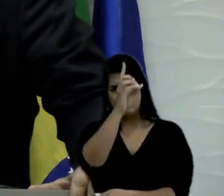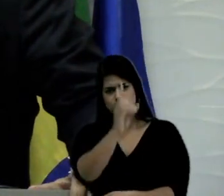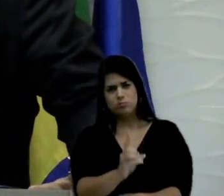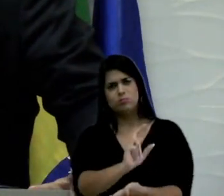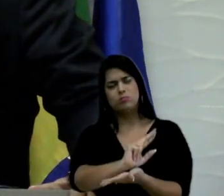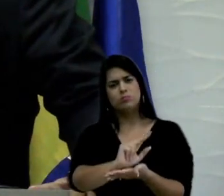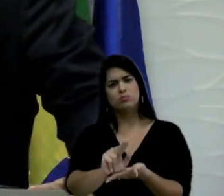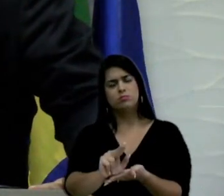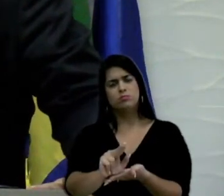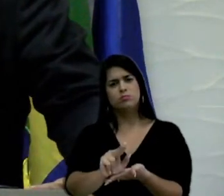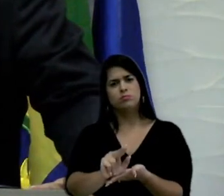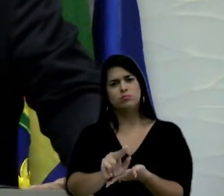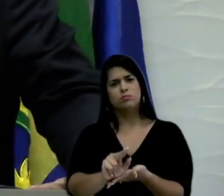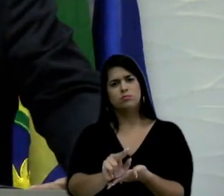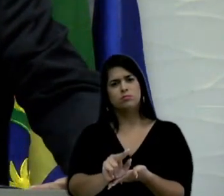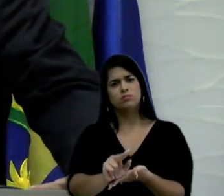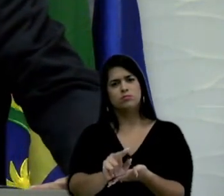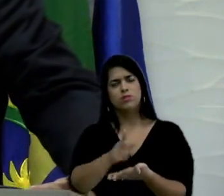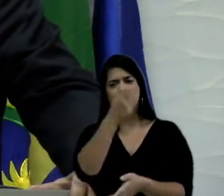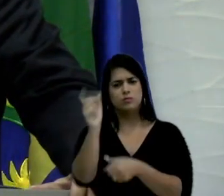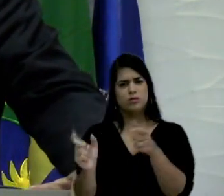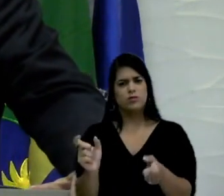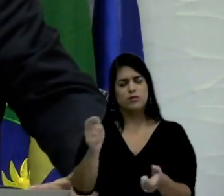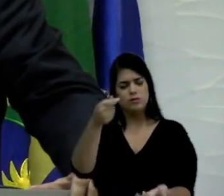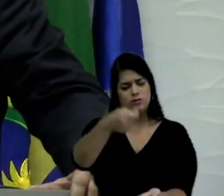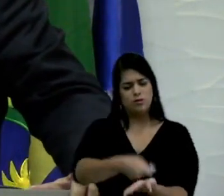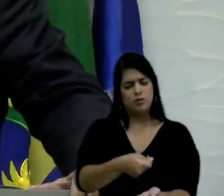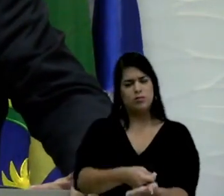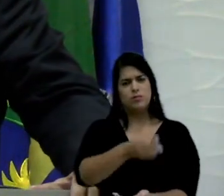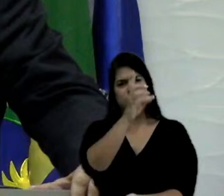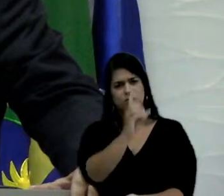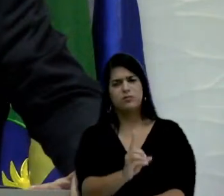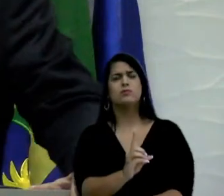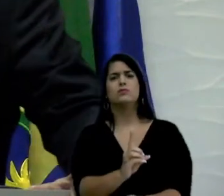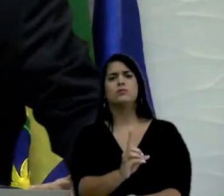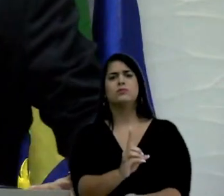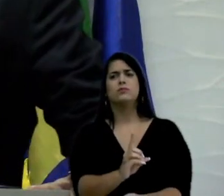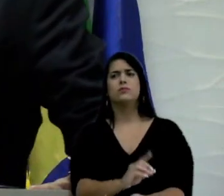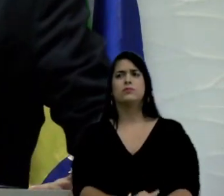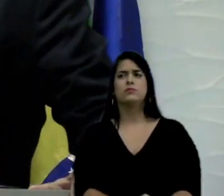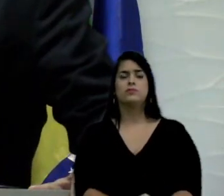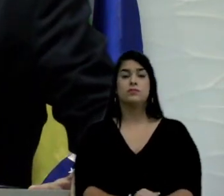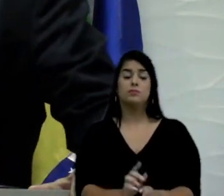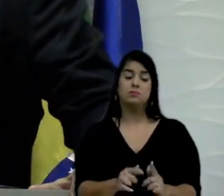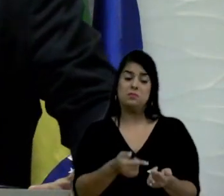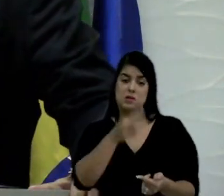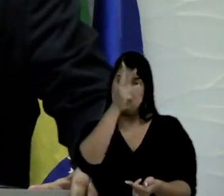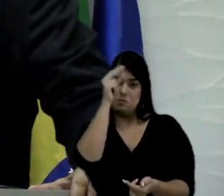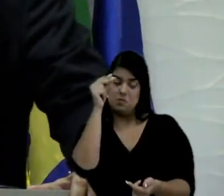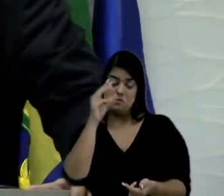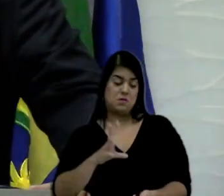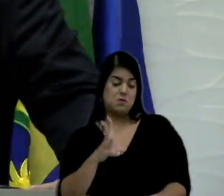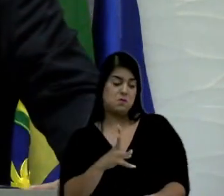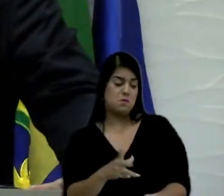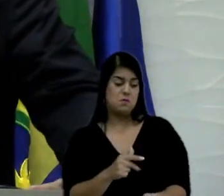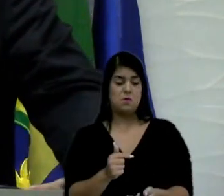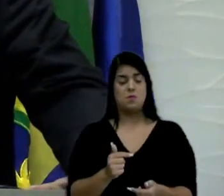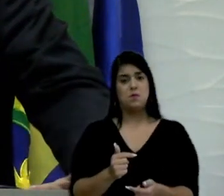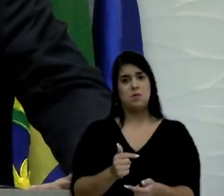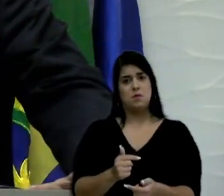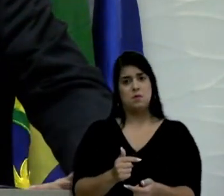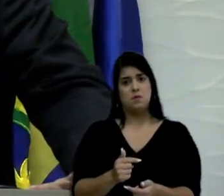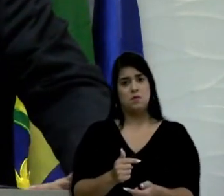direitos eles estavam reivindicando seus direitos e ele o prefeito aí com tanto amor botou